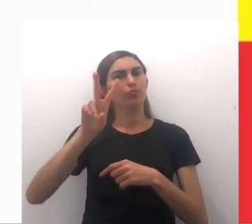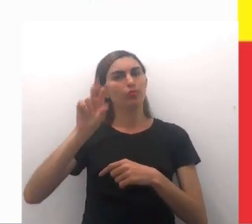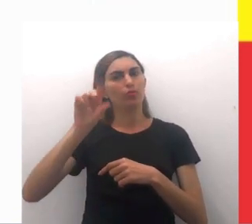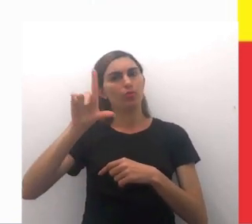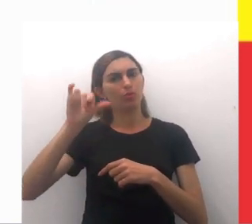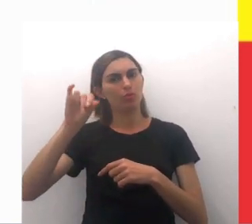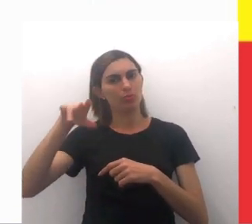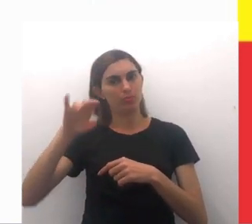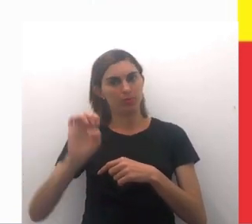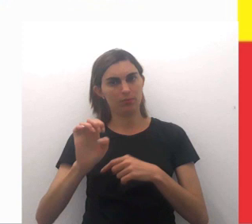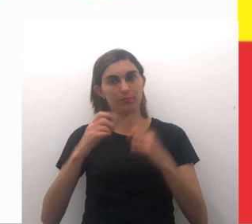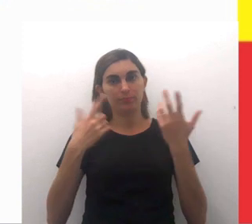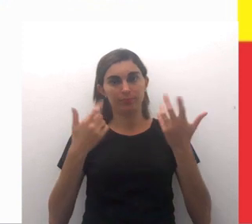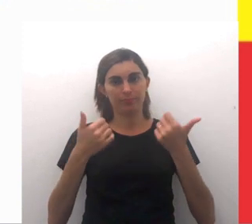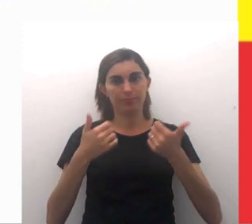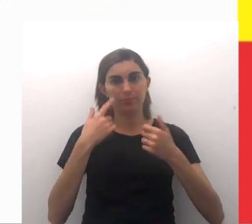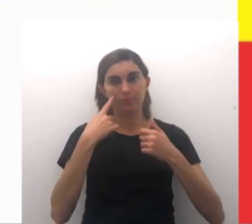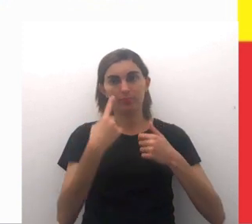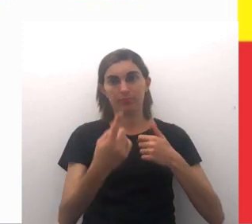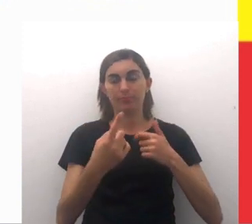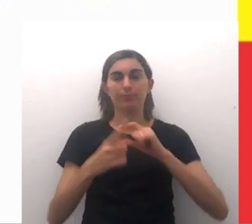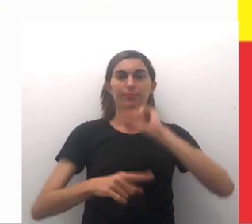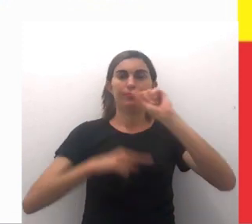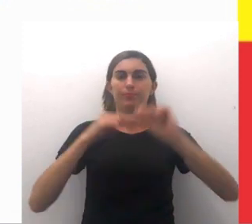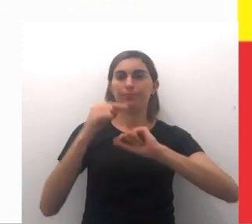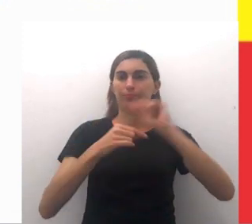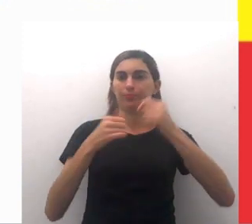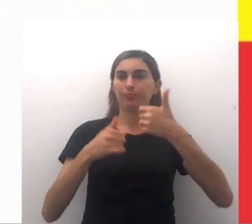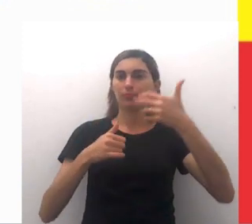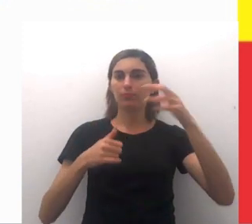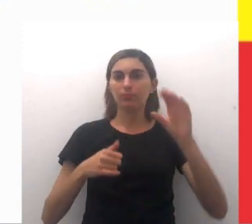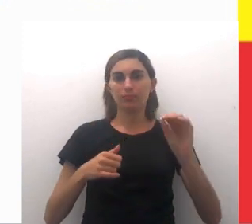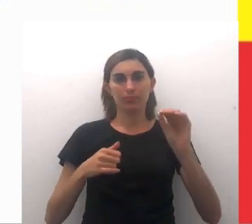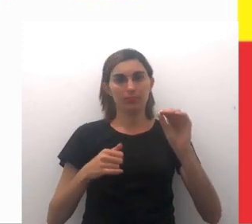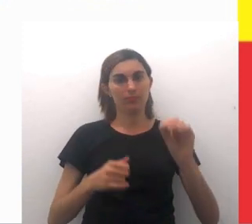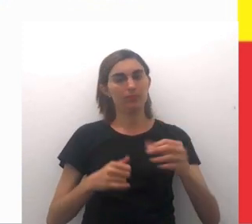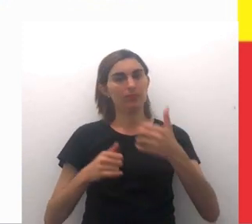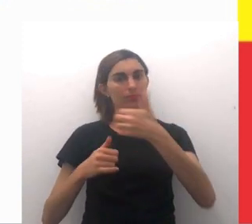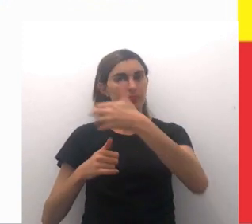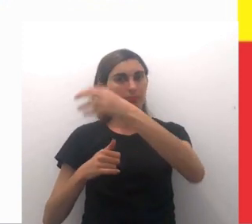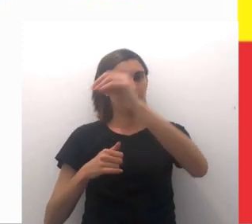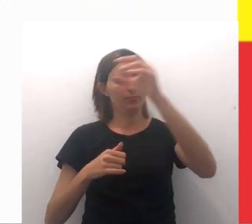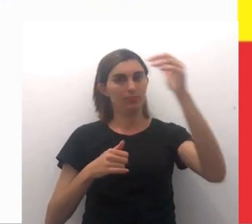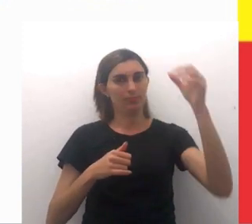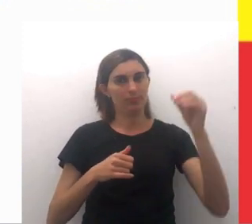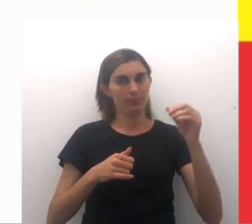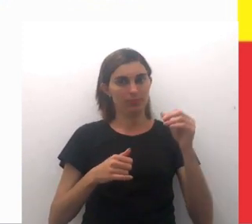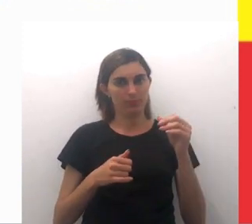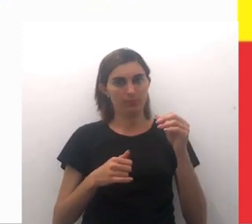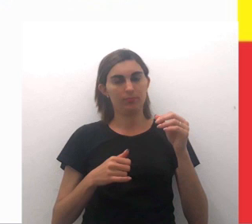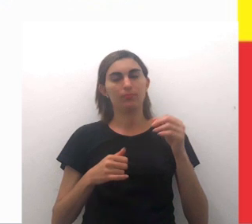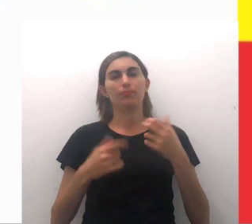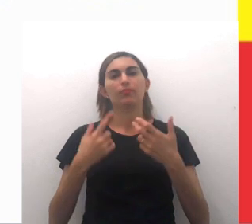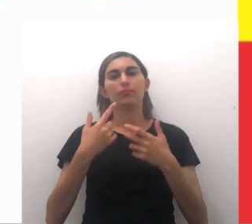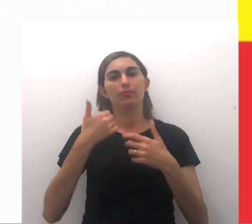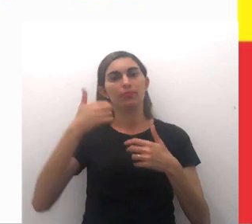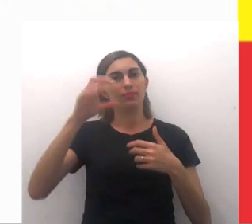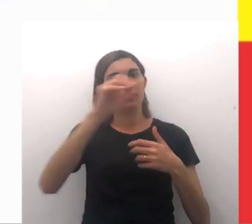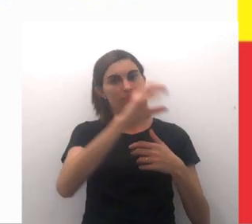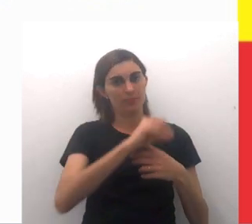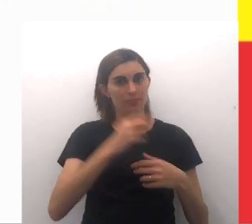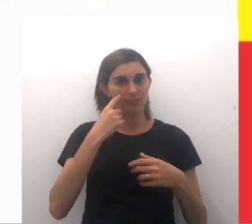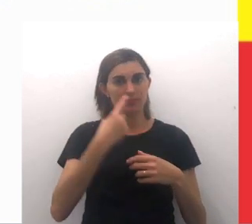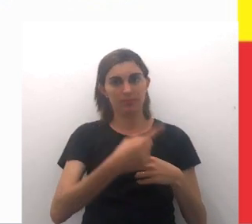volume. Beleza? Então, a gente viu que 10 centímetros vezes 10 decímetros vezes 10 decímetros vezes